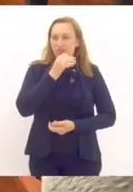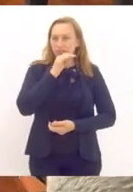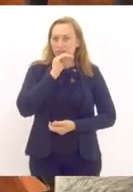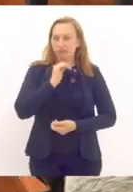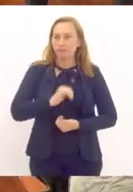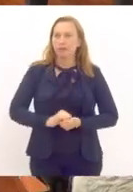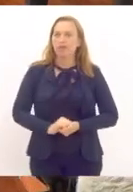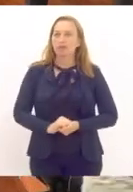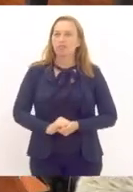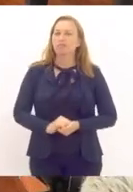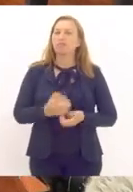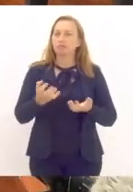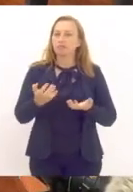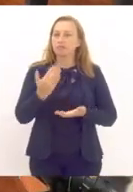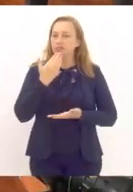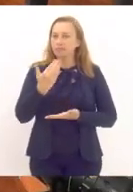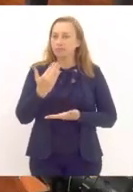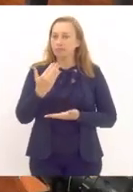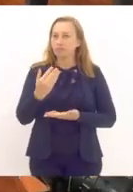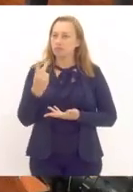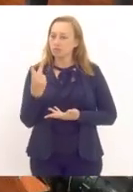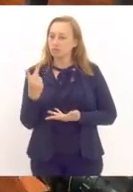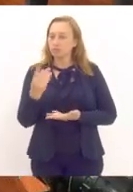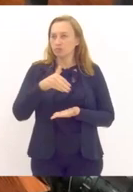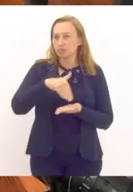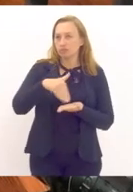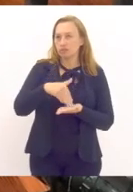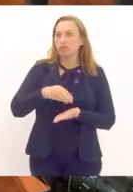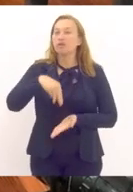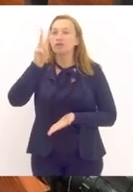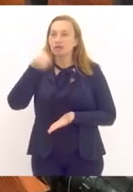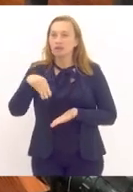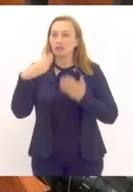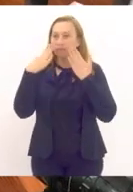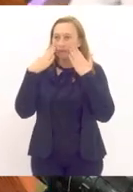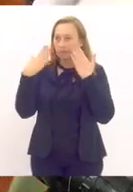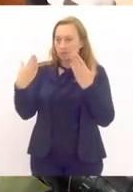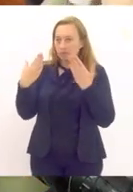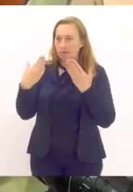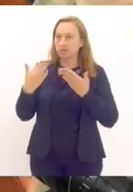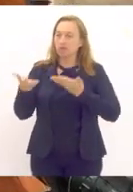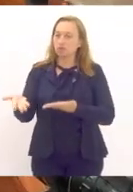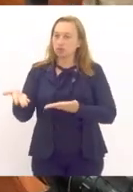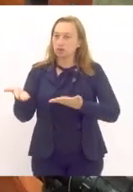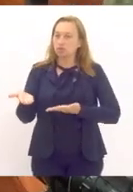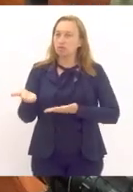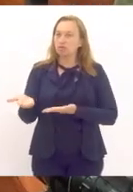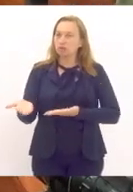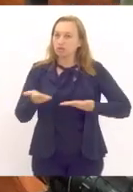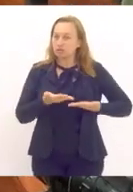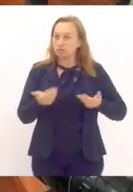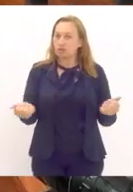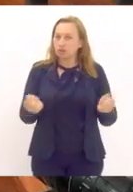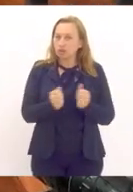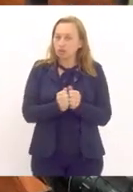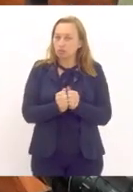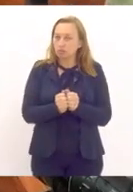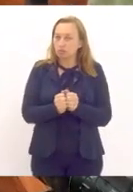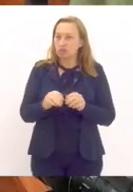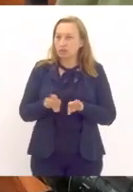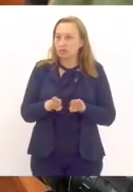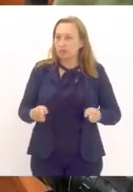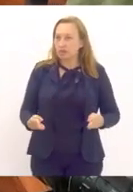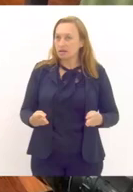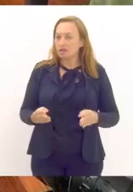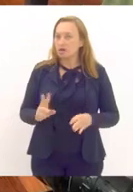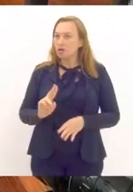Queria consultar os dois secretários, que quem for fazer vai fazer a exposição, chamar para estar aqui na mesa, para facilitar, ou...